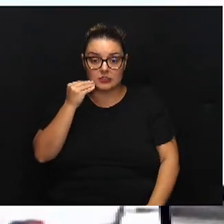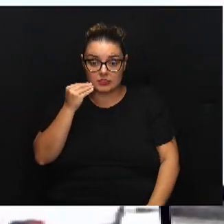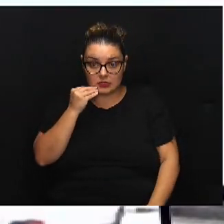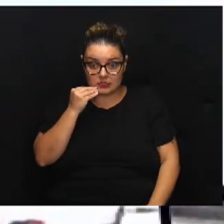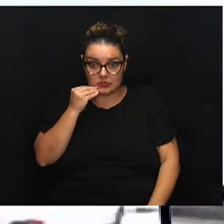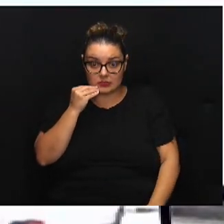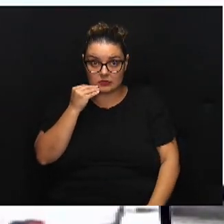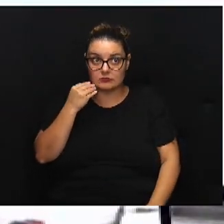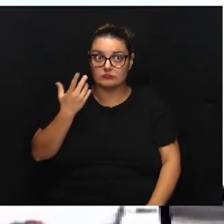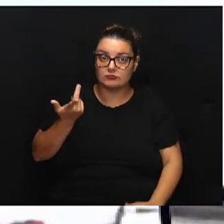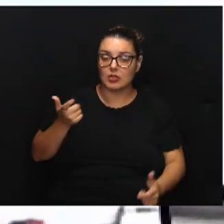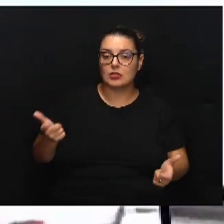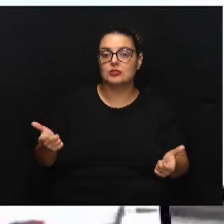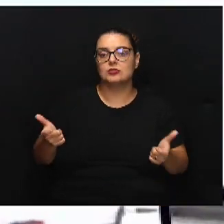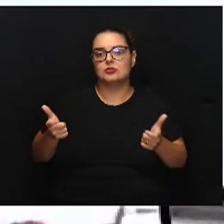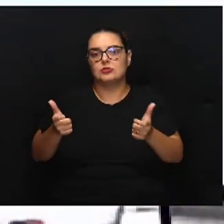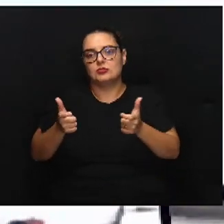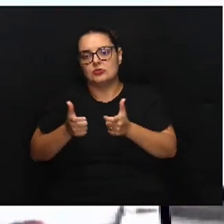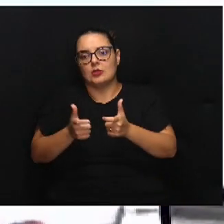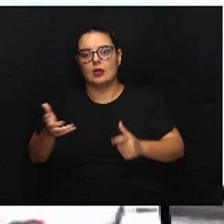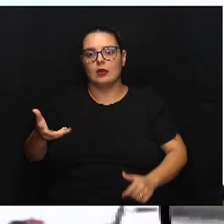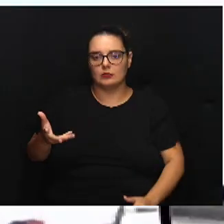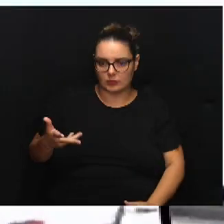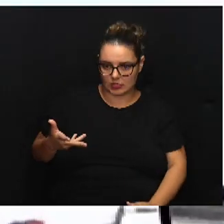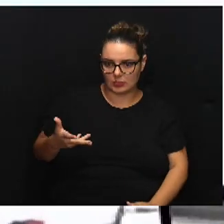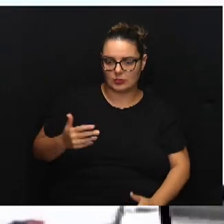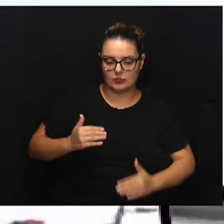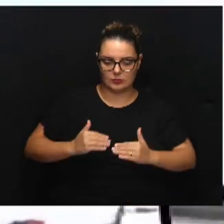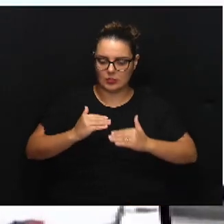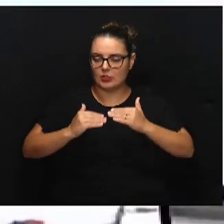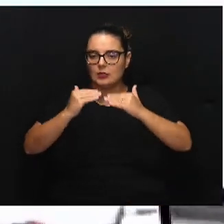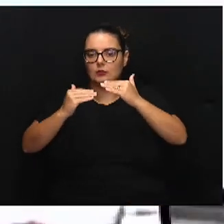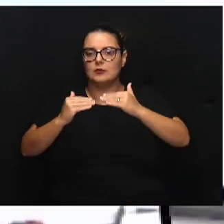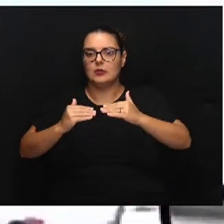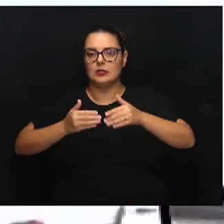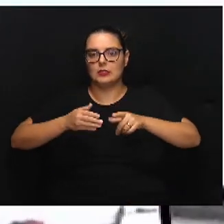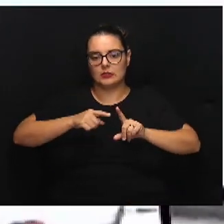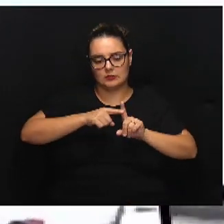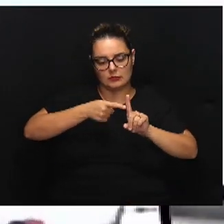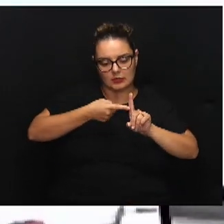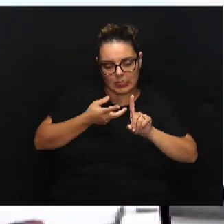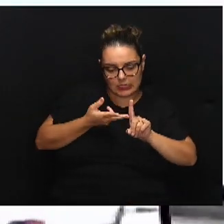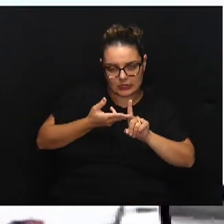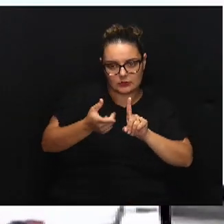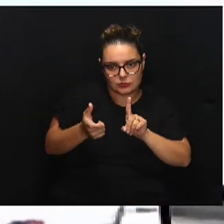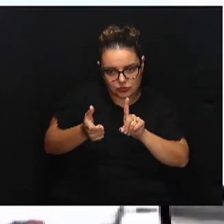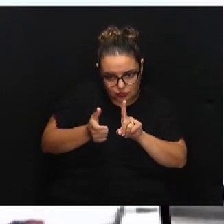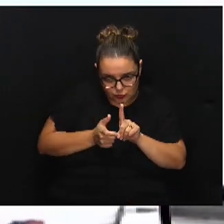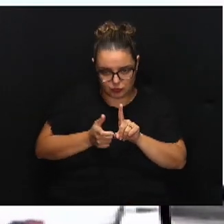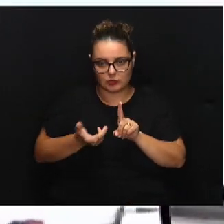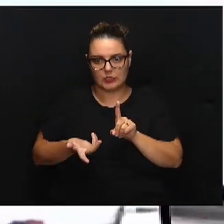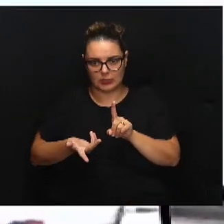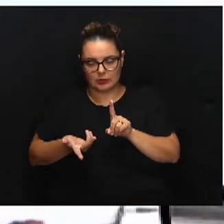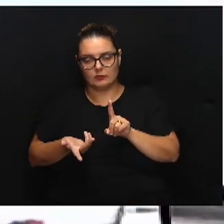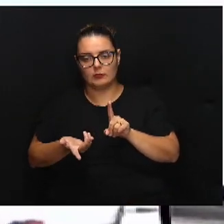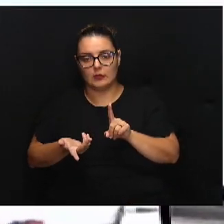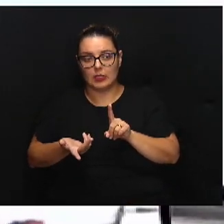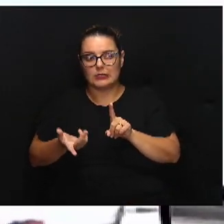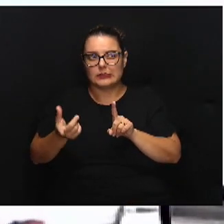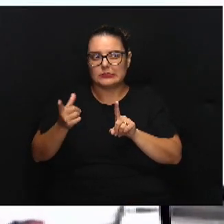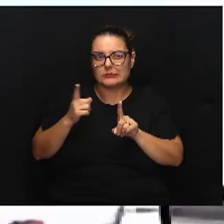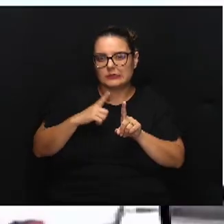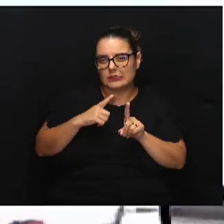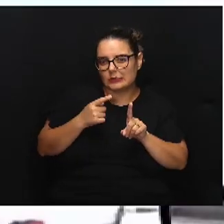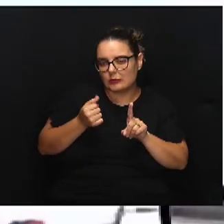de reduzir a aceleração do crescimento da cesárea de uma forma que se tem quase